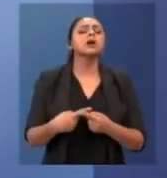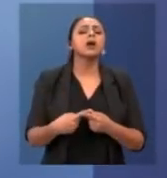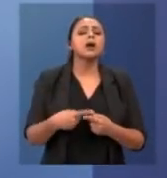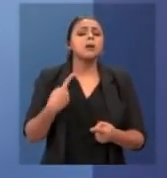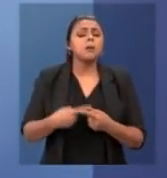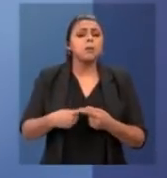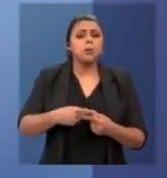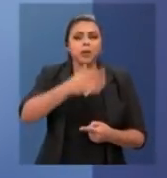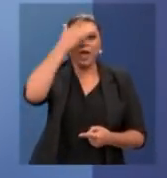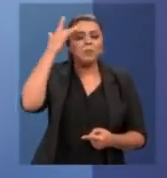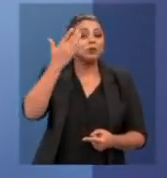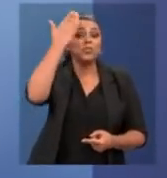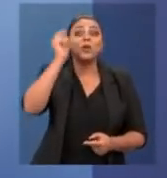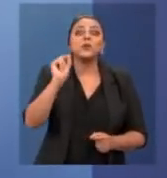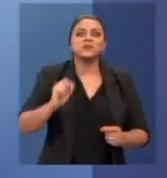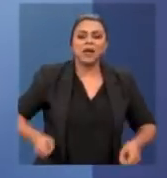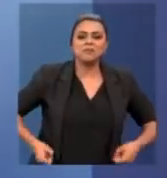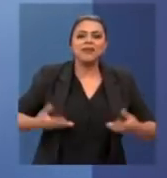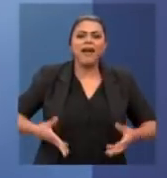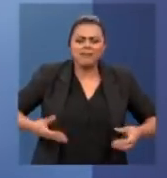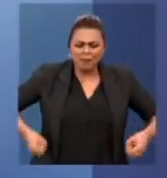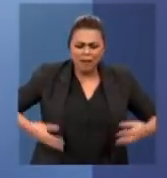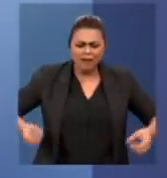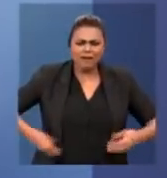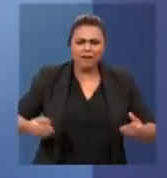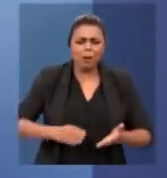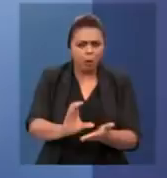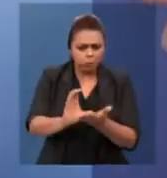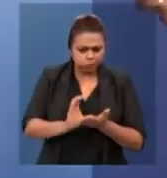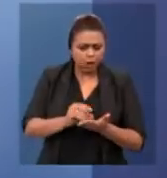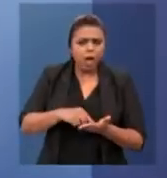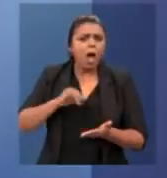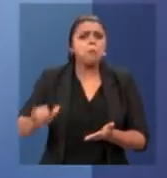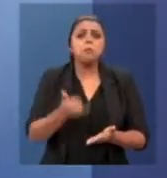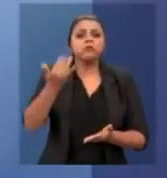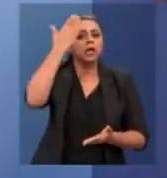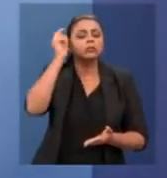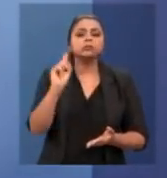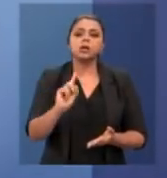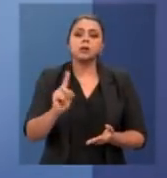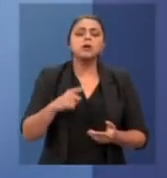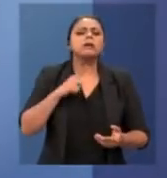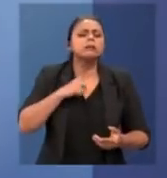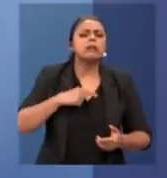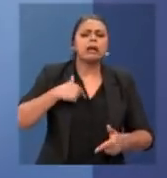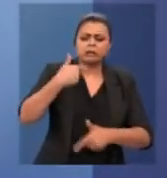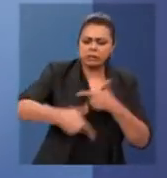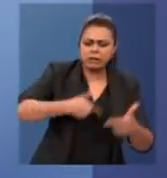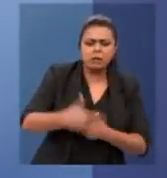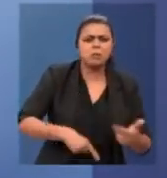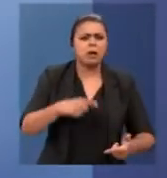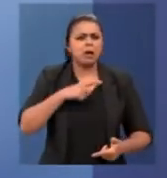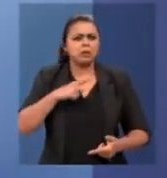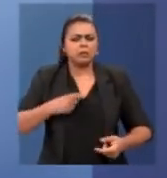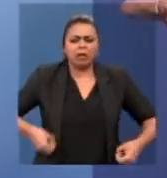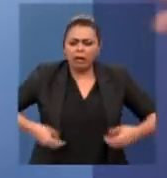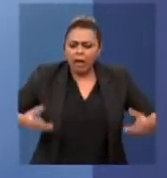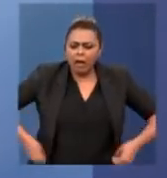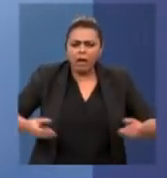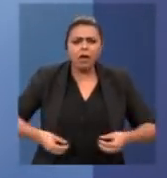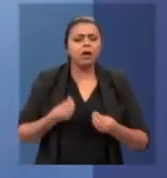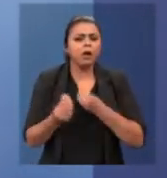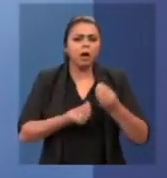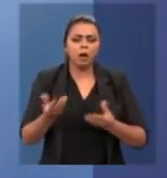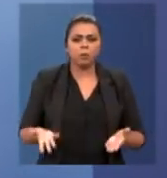porque as pessoas não souberam gastar dinheiro em empresa demais estatais de mais emprego de mais gasta-se de todos né